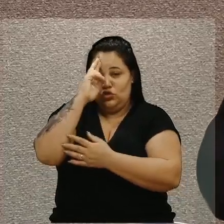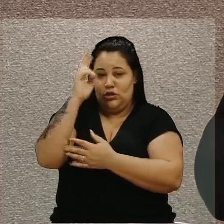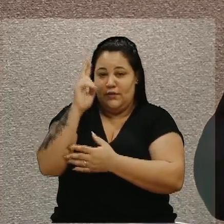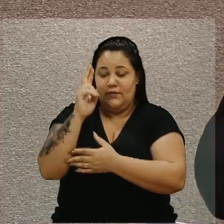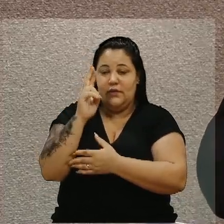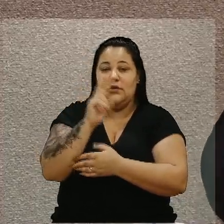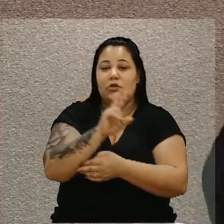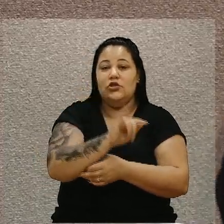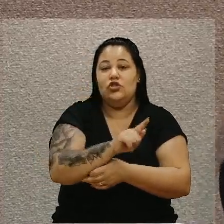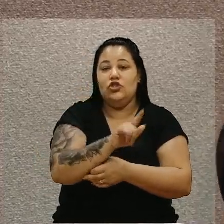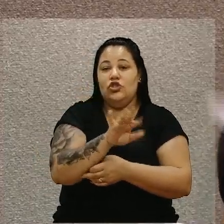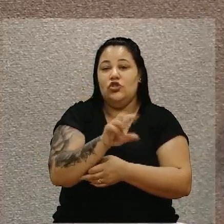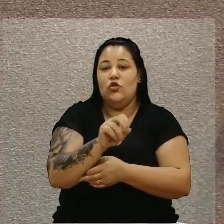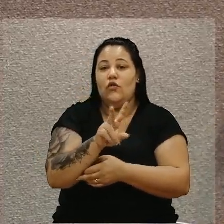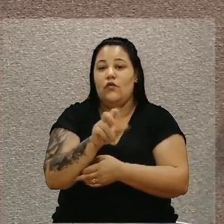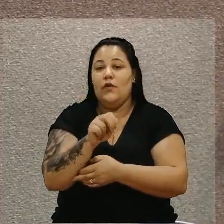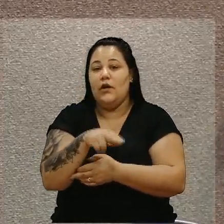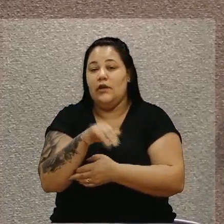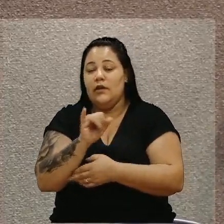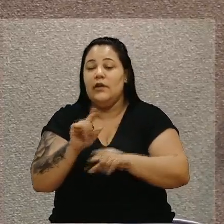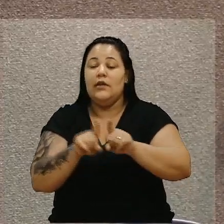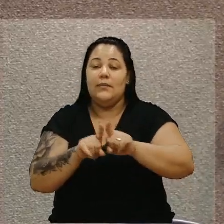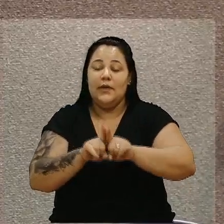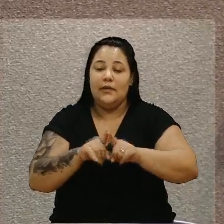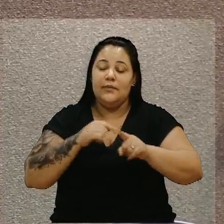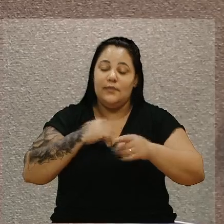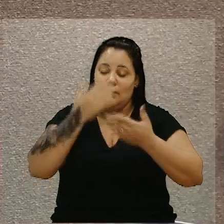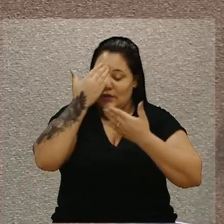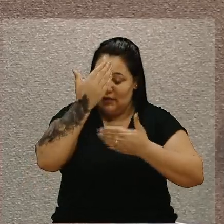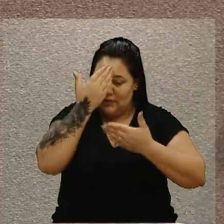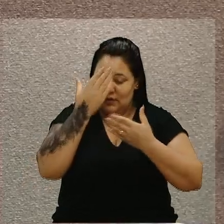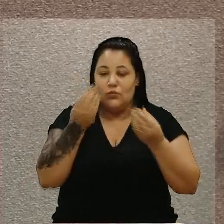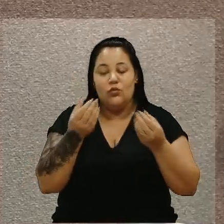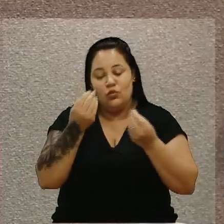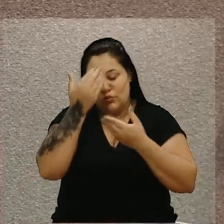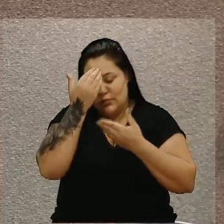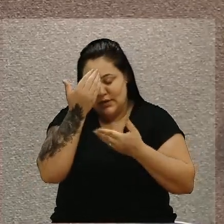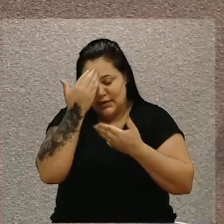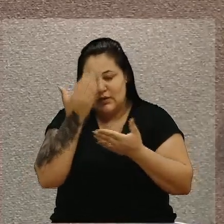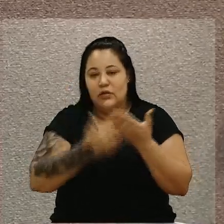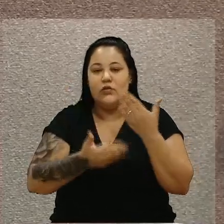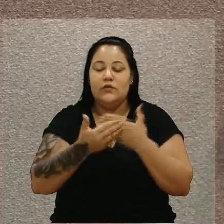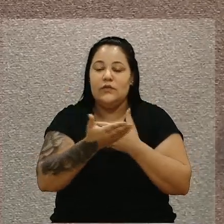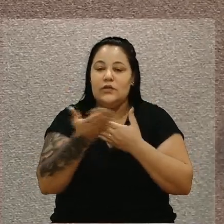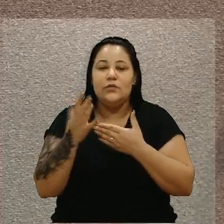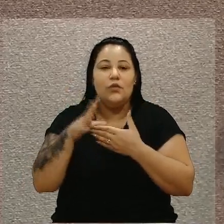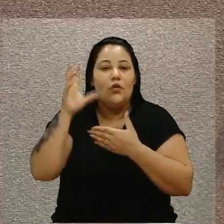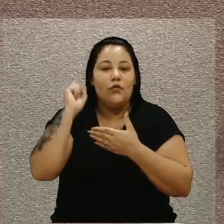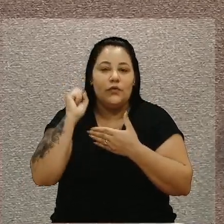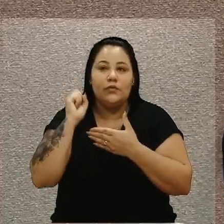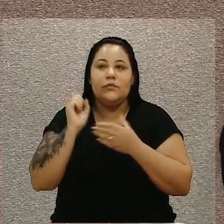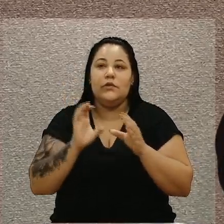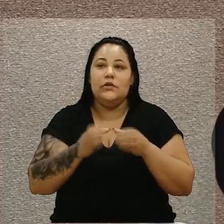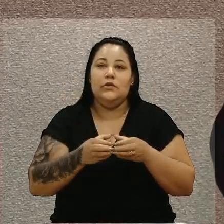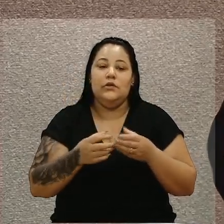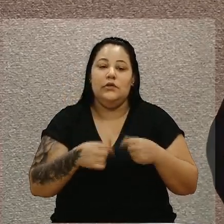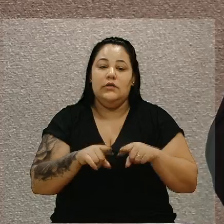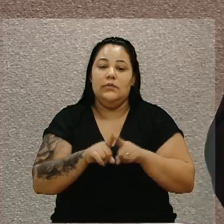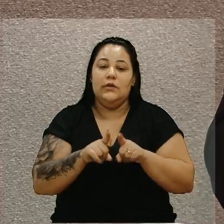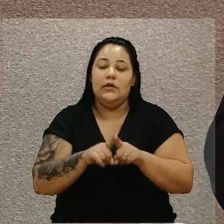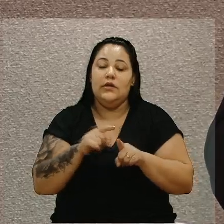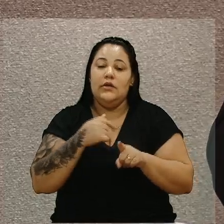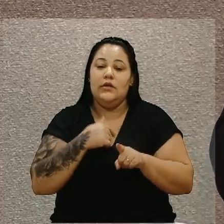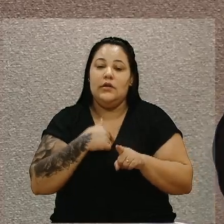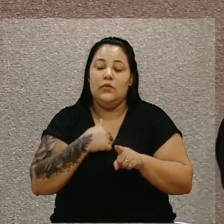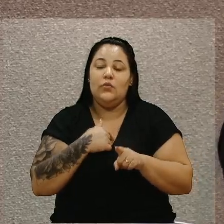seção de sinalização viária. Aqui fica o meu agradecimento e muito obrigado por terem ouvido este parlamentar e que eu espero